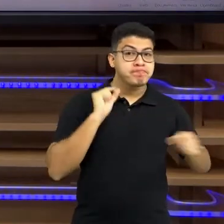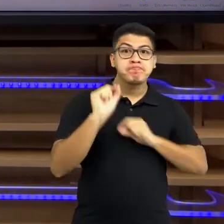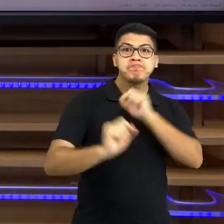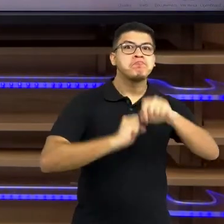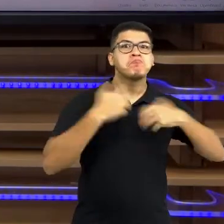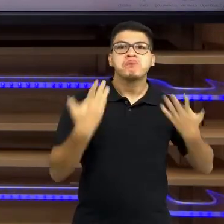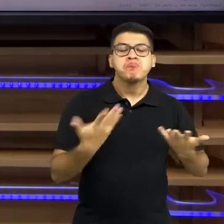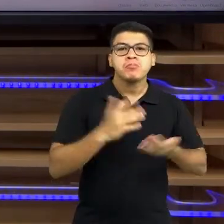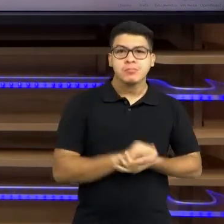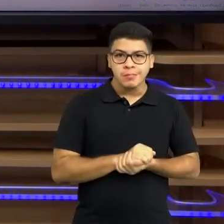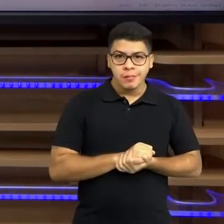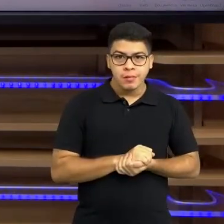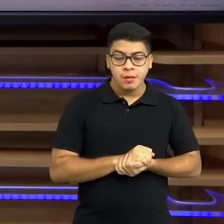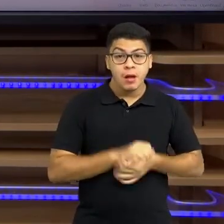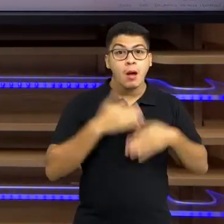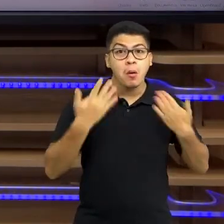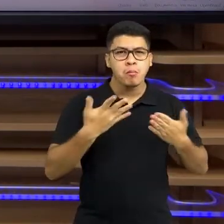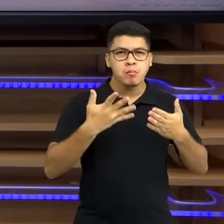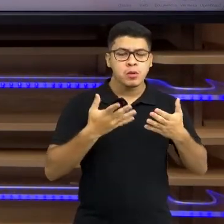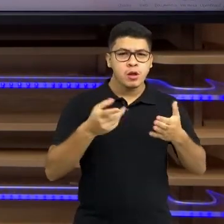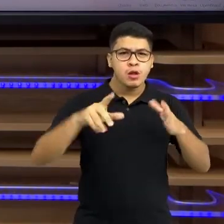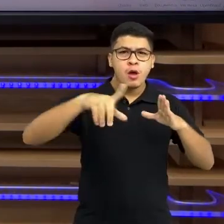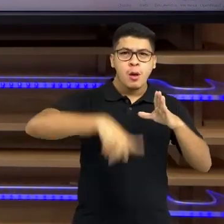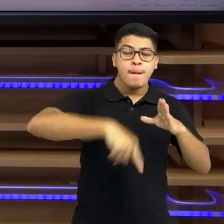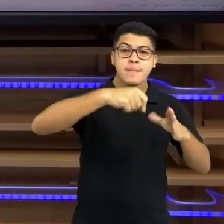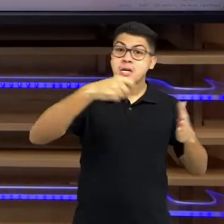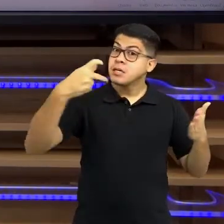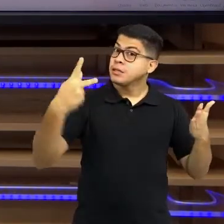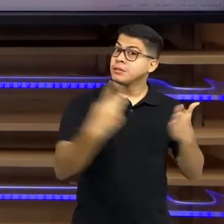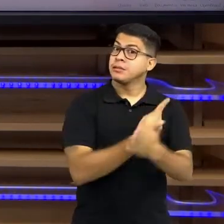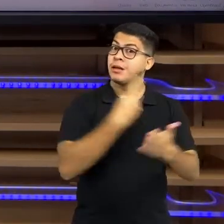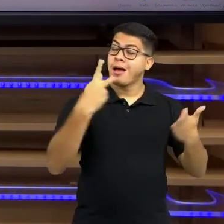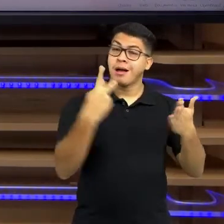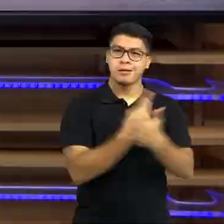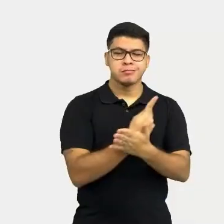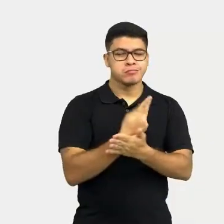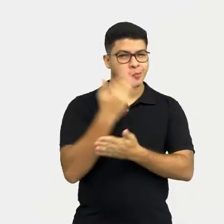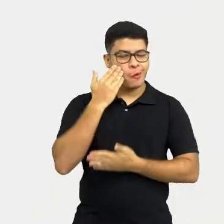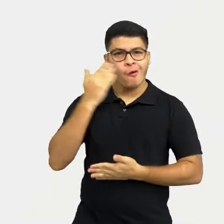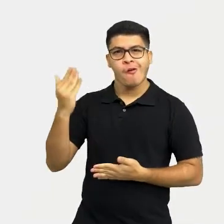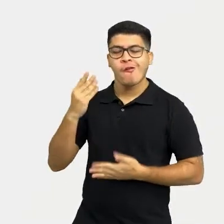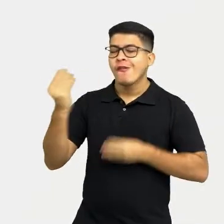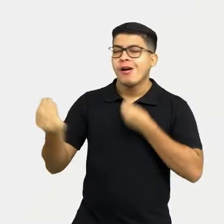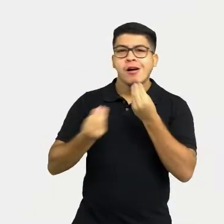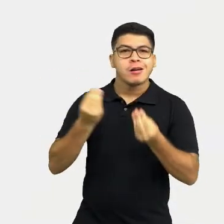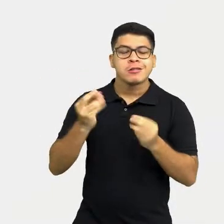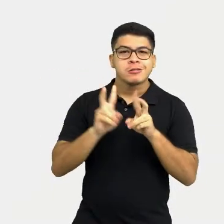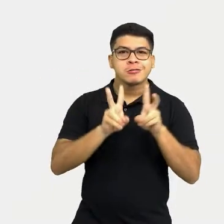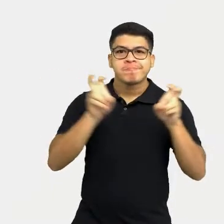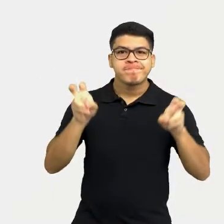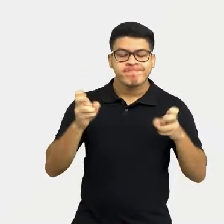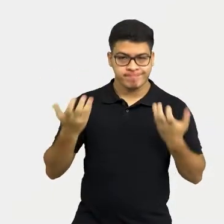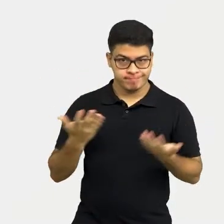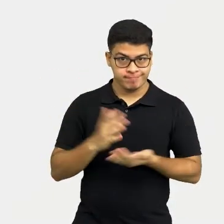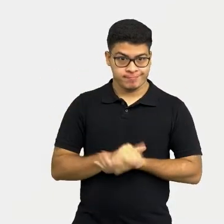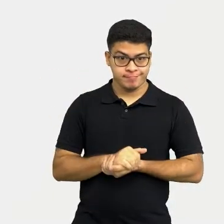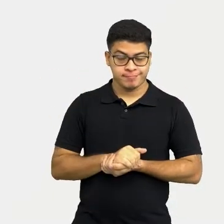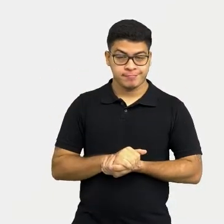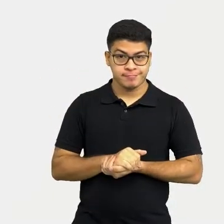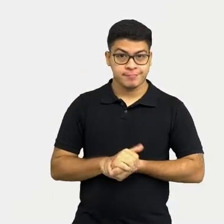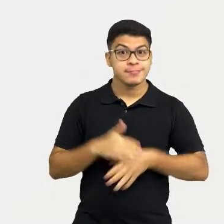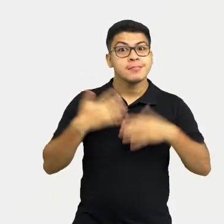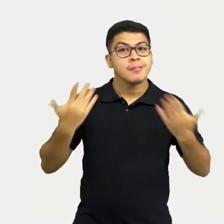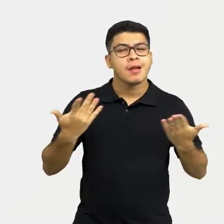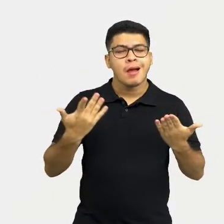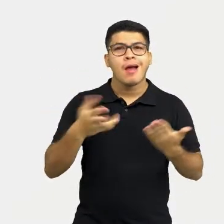15, pessoal, nós temos que marcar a alternativa que é a incorreta. Vamos dar uma olhadinha? A alternativa que é a incorreta